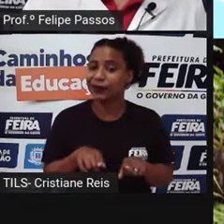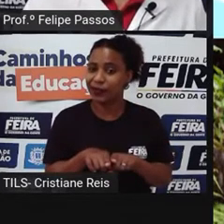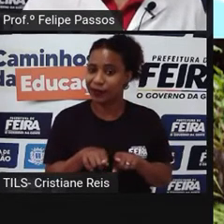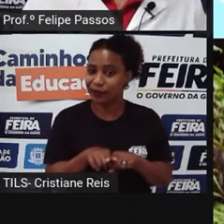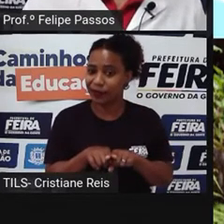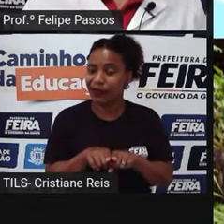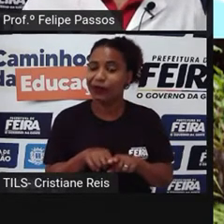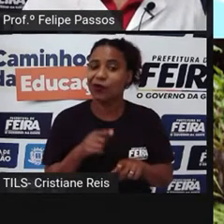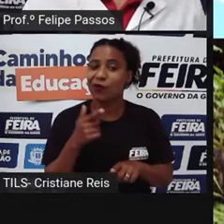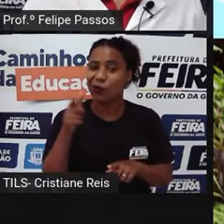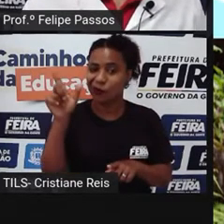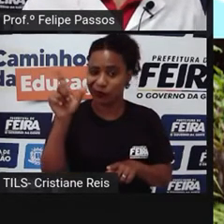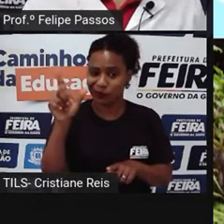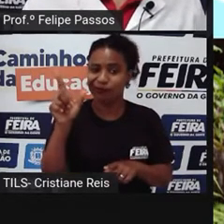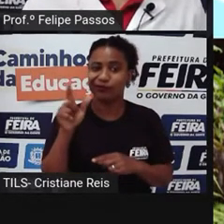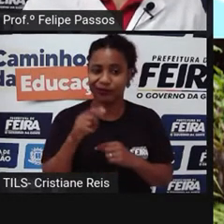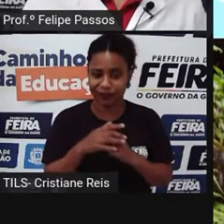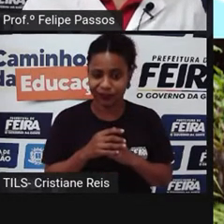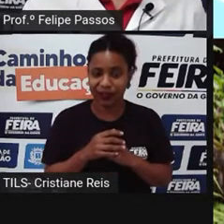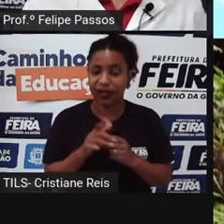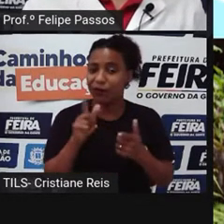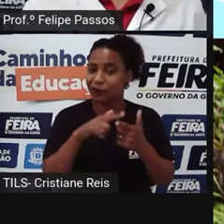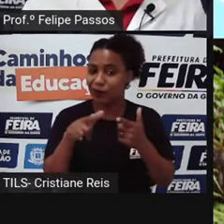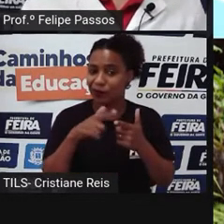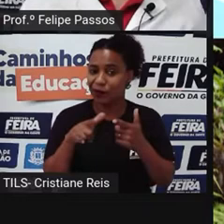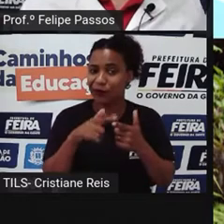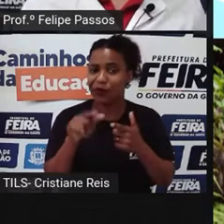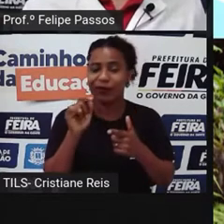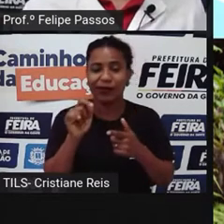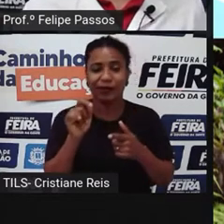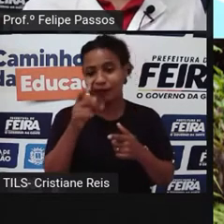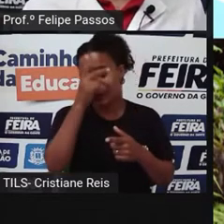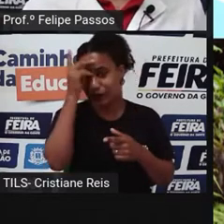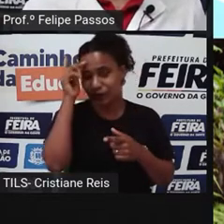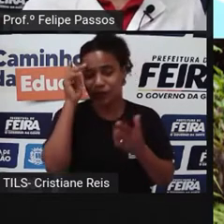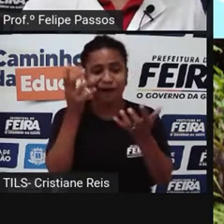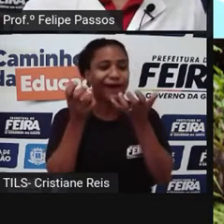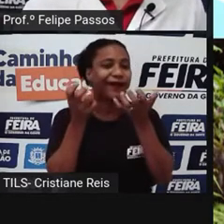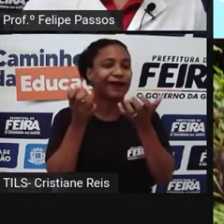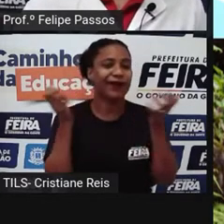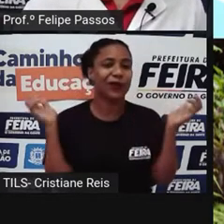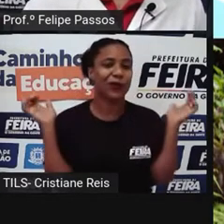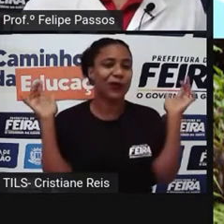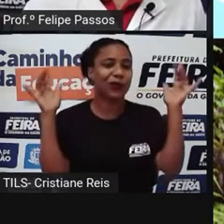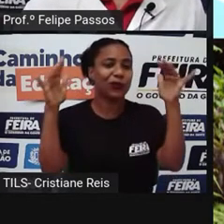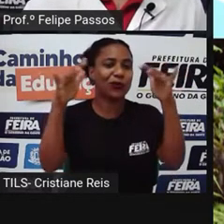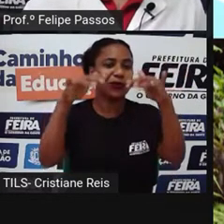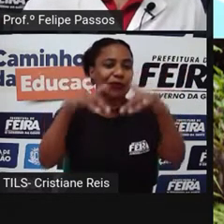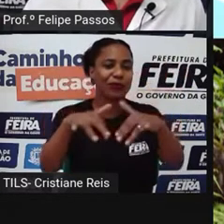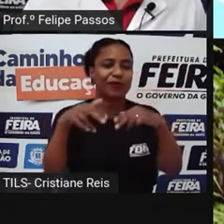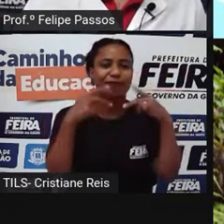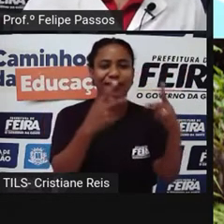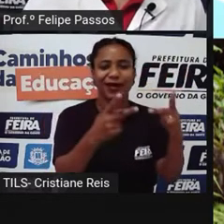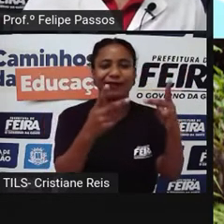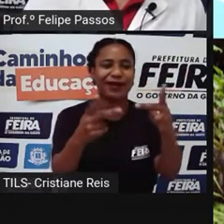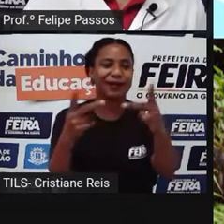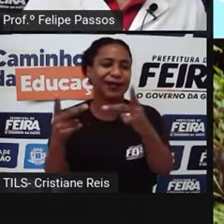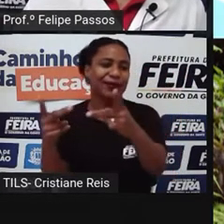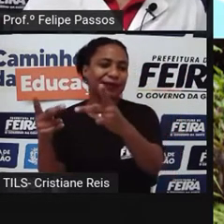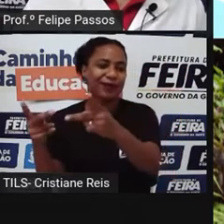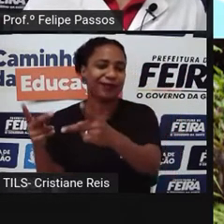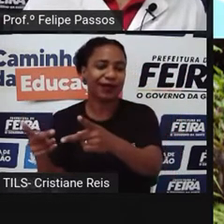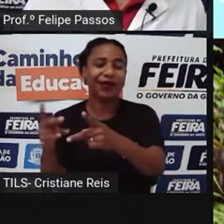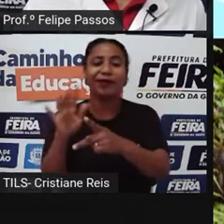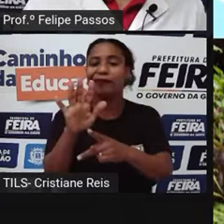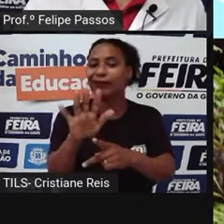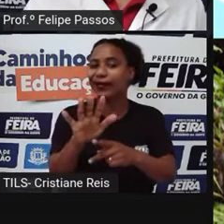ambientes naturais chamam muito a atenção, né? São atrativos, as pessoas querem conhecer. Mas, infelizmente, muitas vezes o turista chega lá